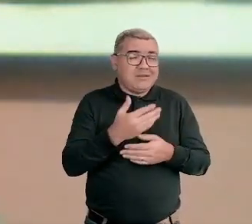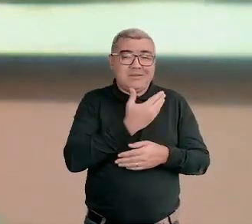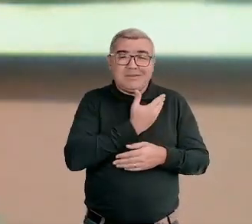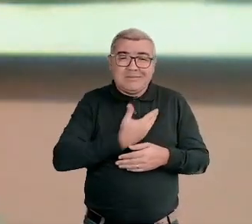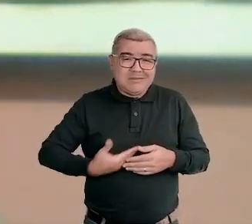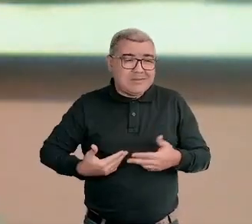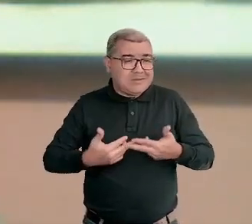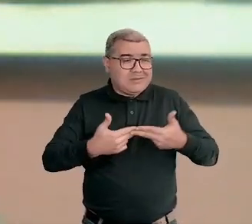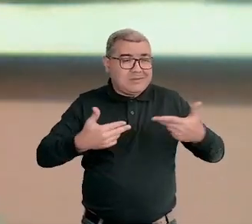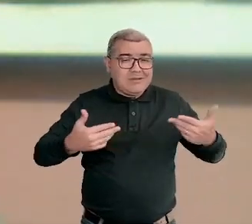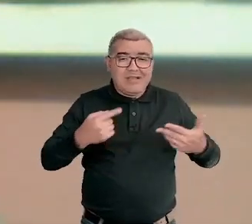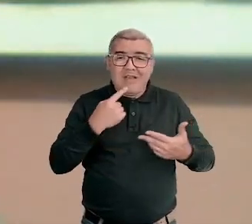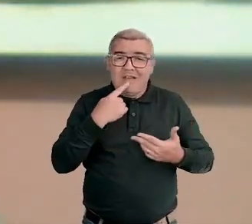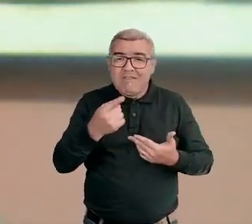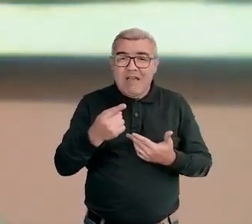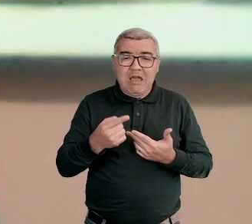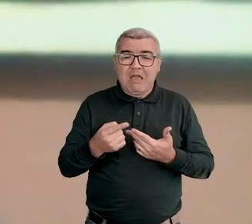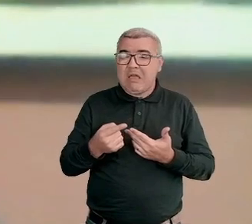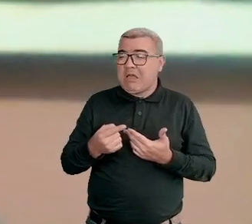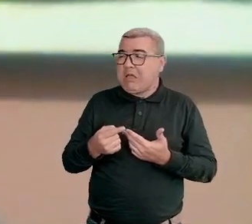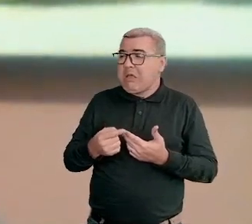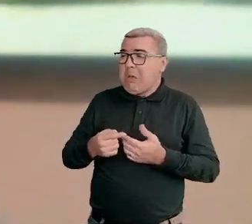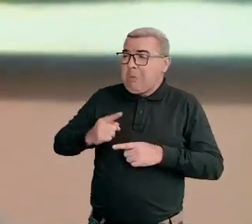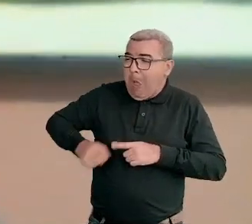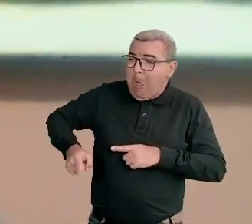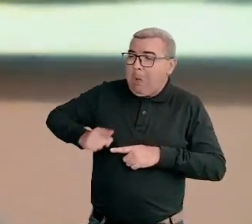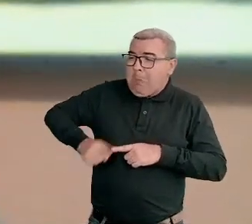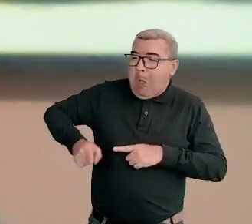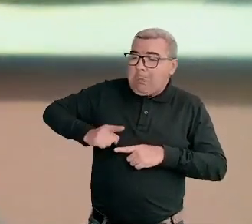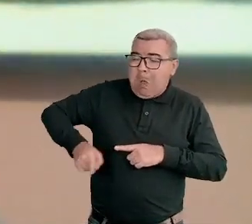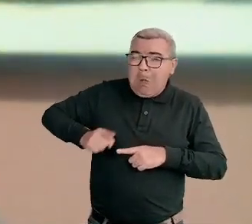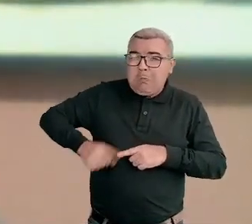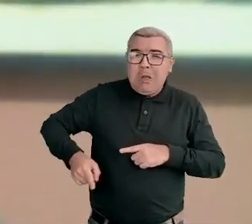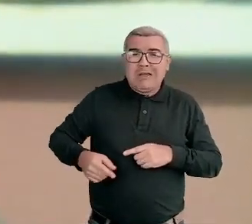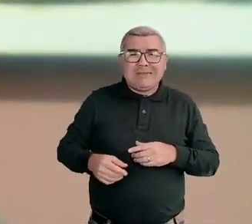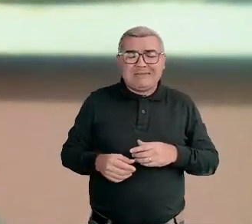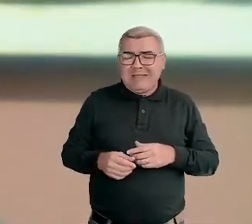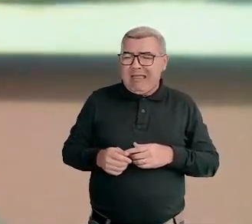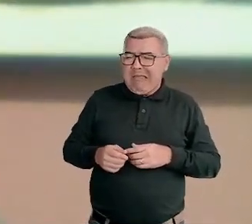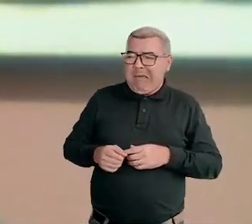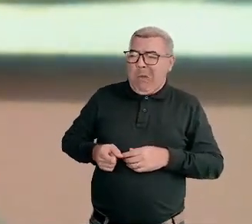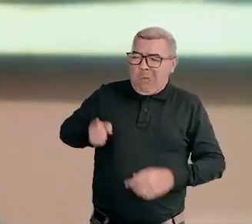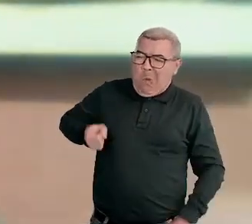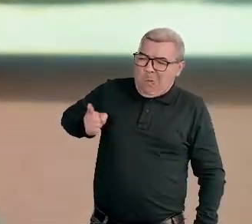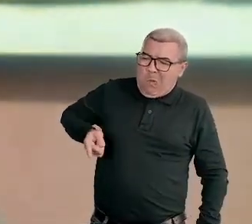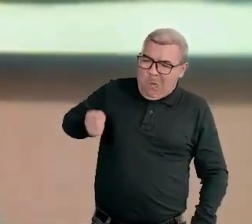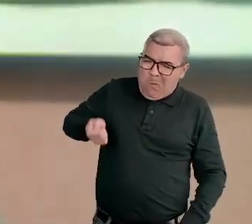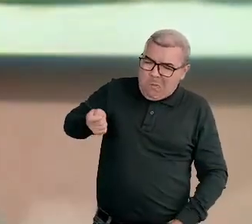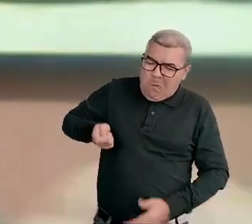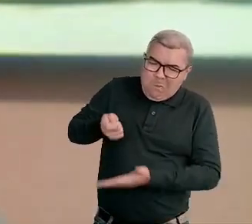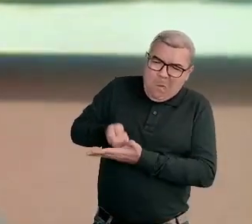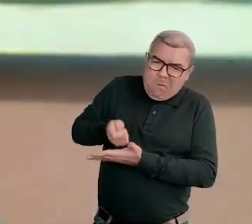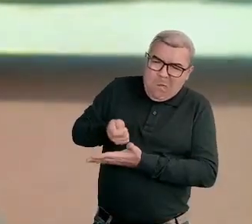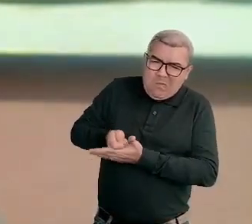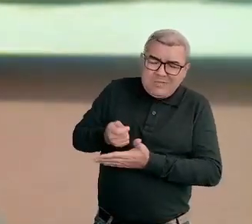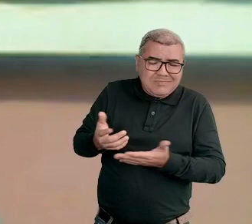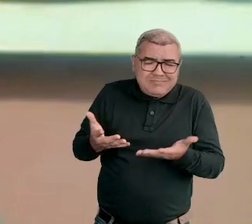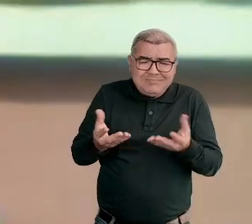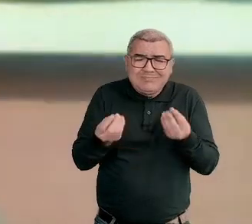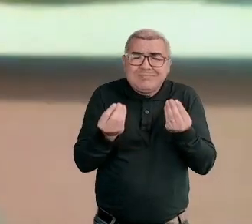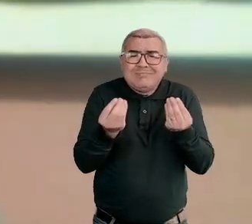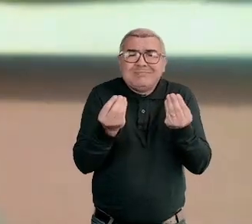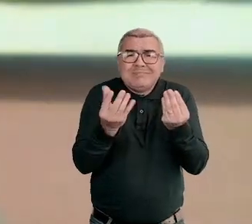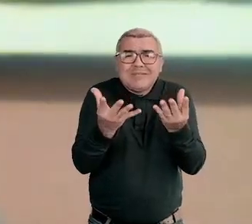e é tanta energia perdida com coisas que não têm sentido, né? Quando nós tínhamos que estar usando toda a